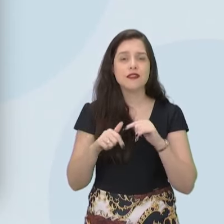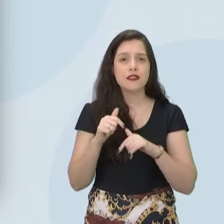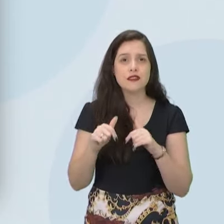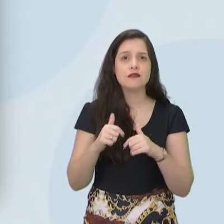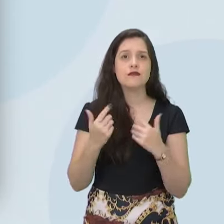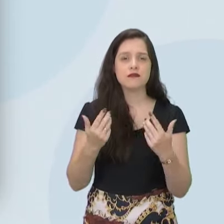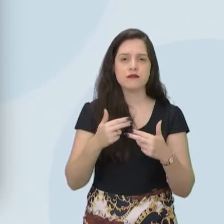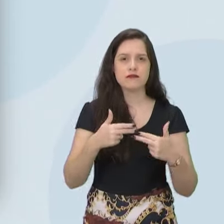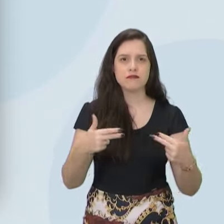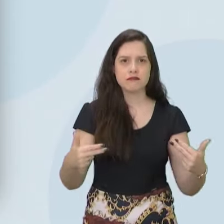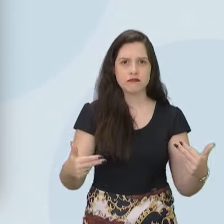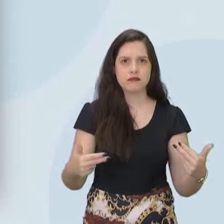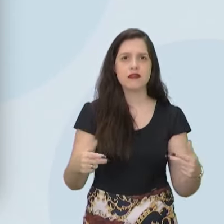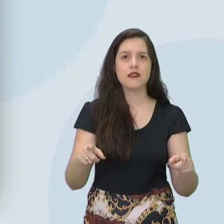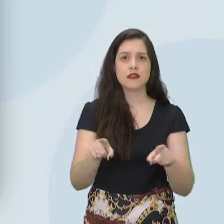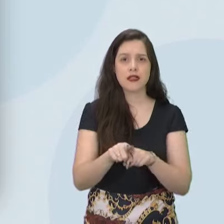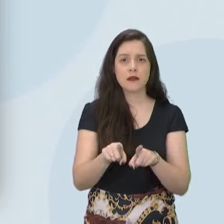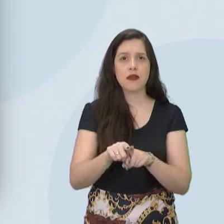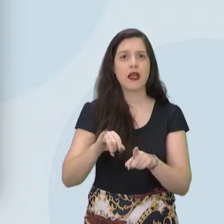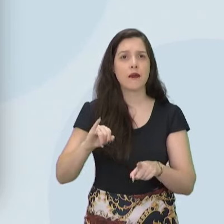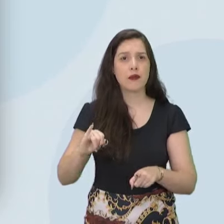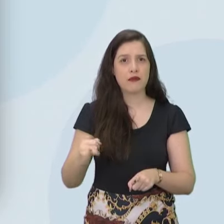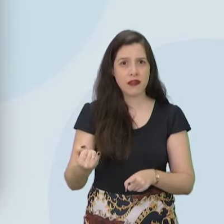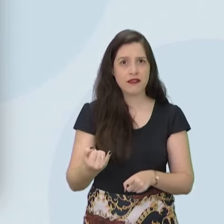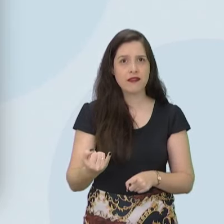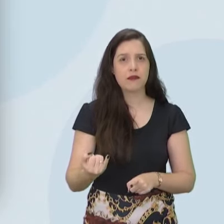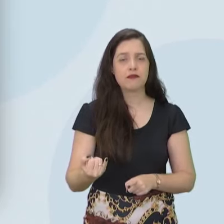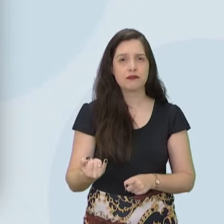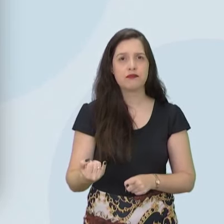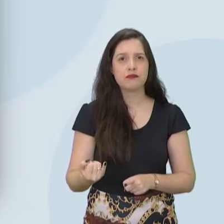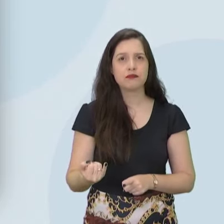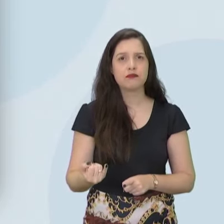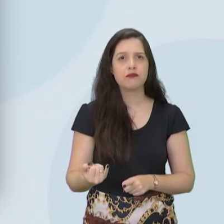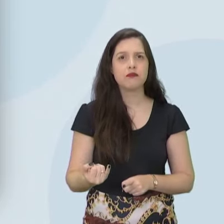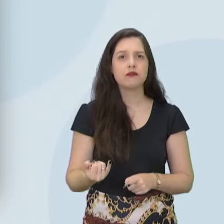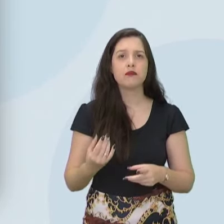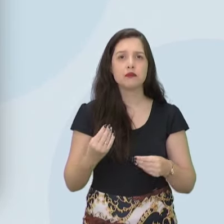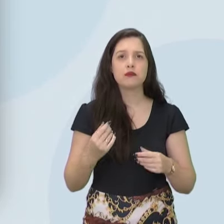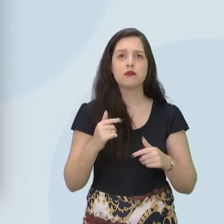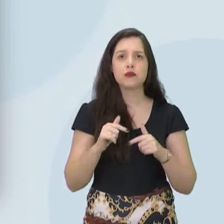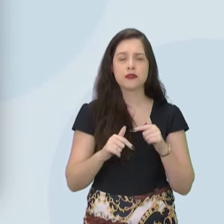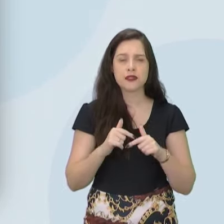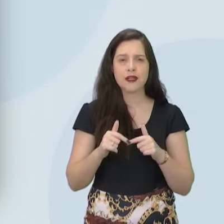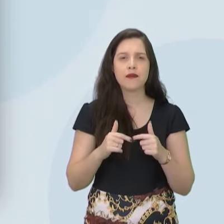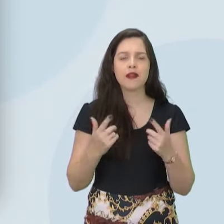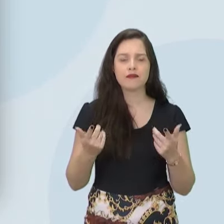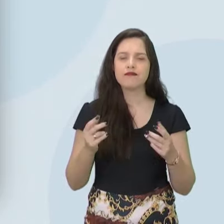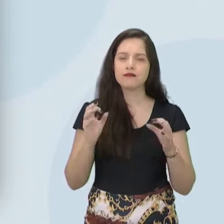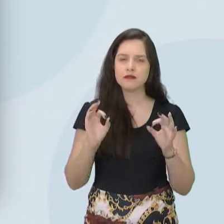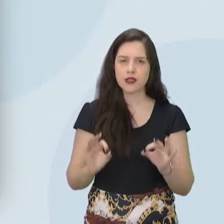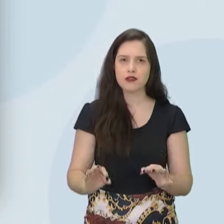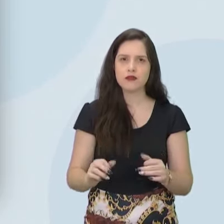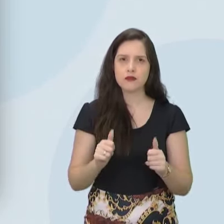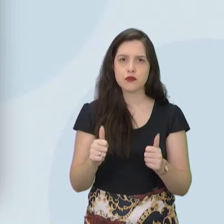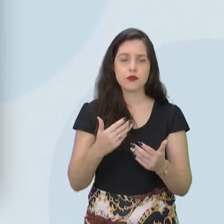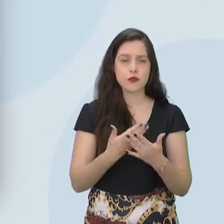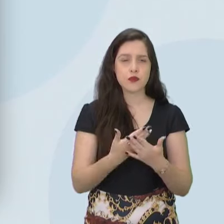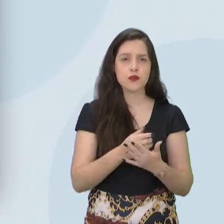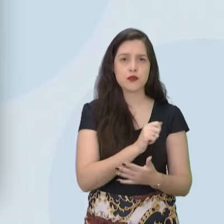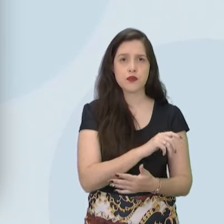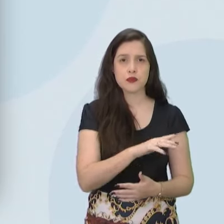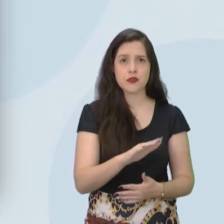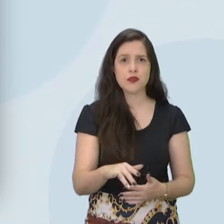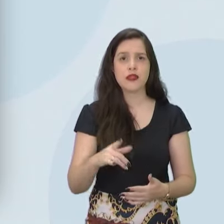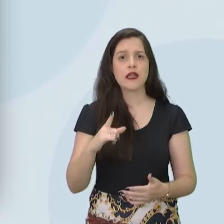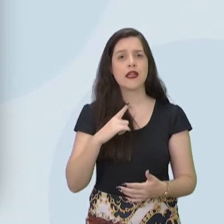geral básica, já trazendo aí o mundo do trabalho, digamos assim, tá bom? Para os nossos estudantes. E aqui a gente